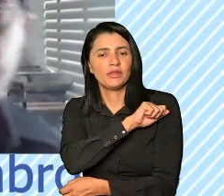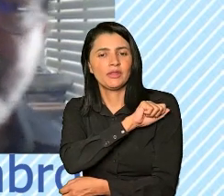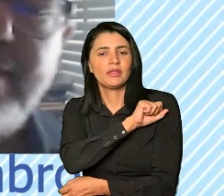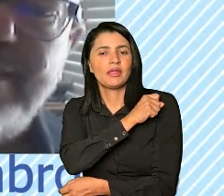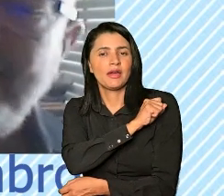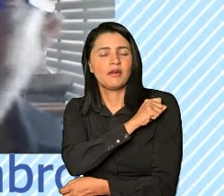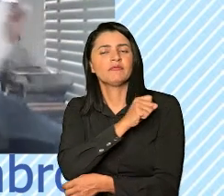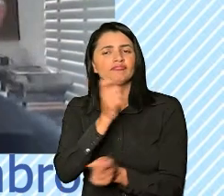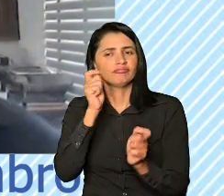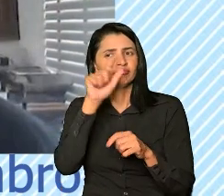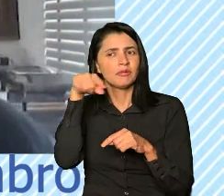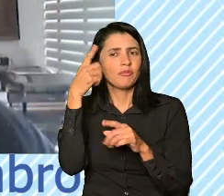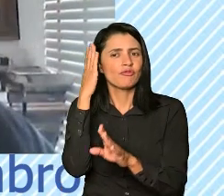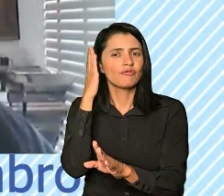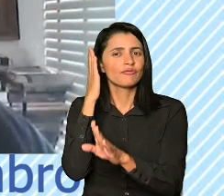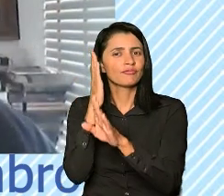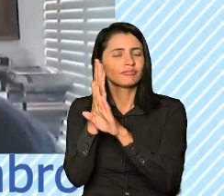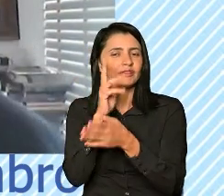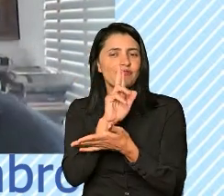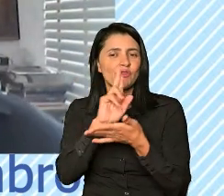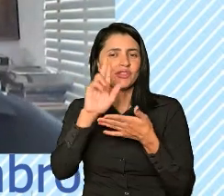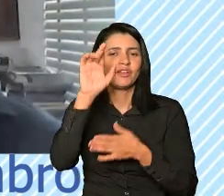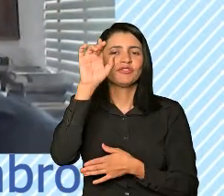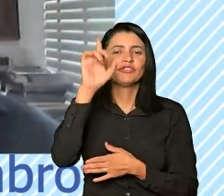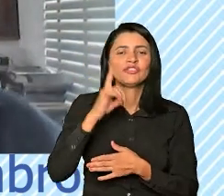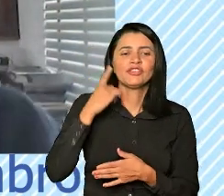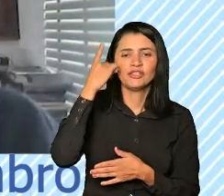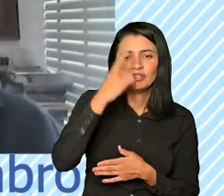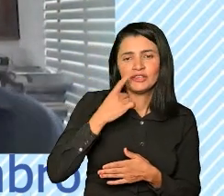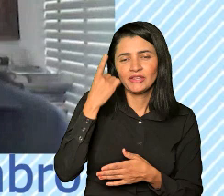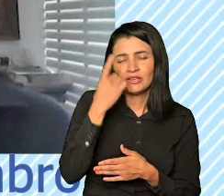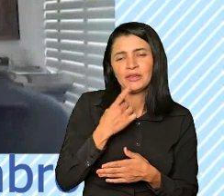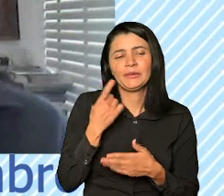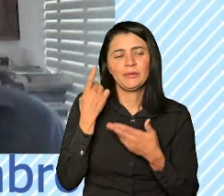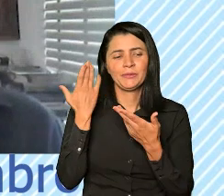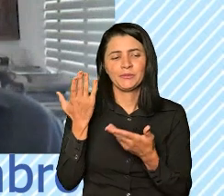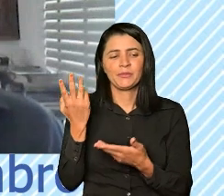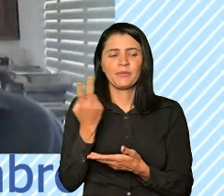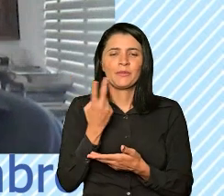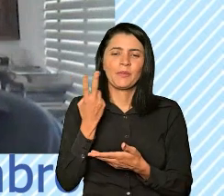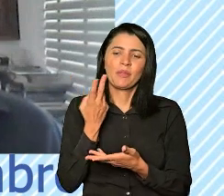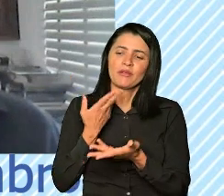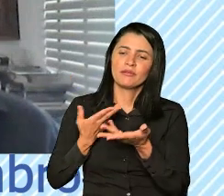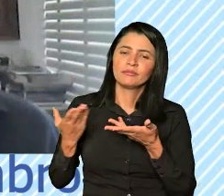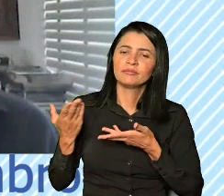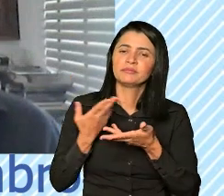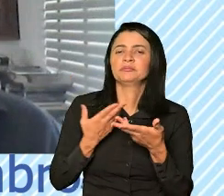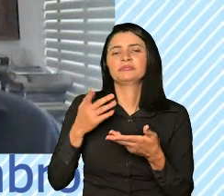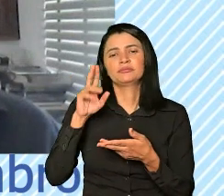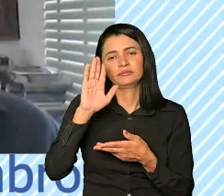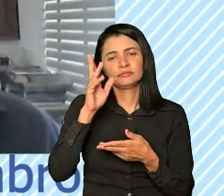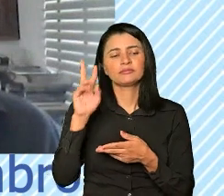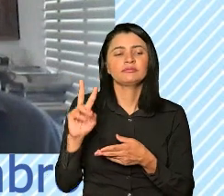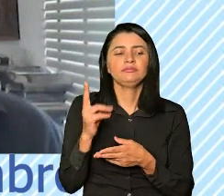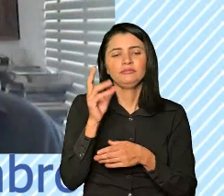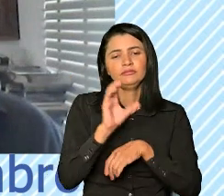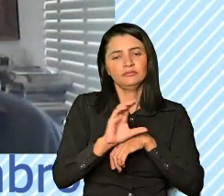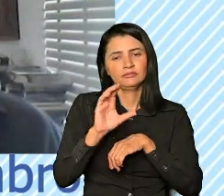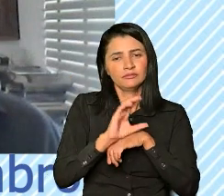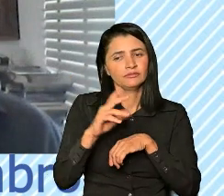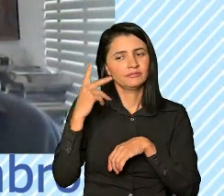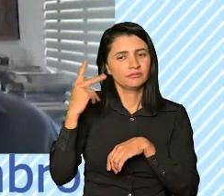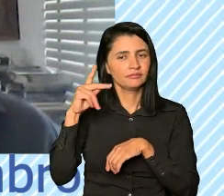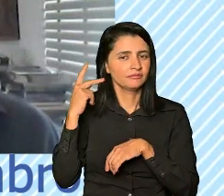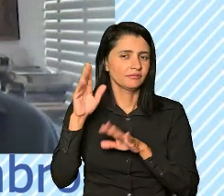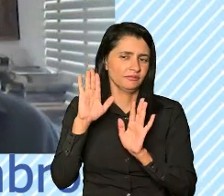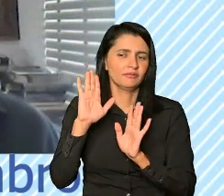encontrar o Ricardo, tanto na Faculdade de Direito, que éramos contemporâneos, e já era o segundo curso dele, ele já